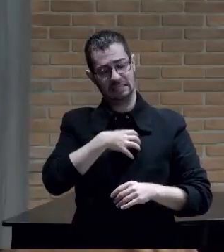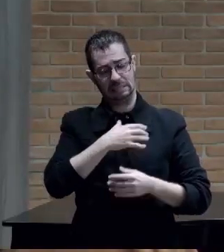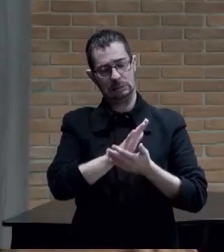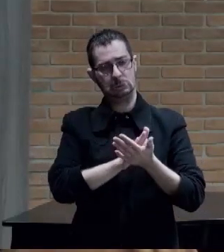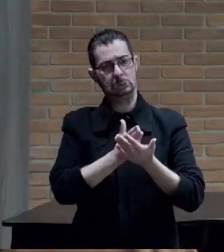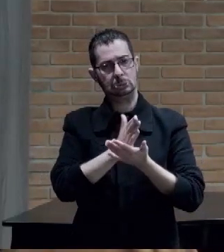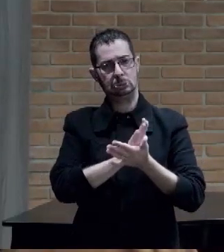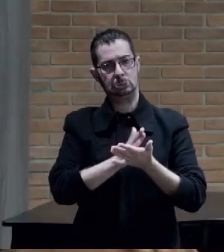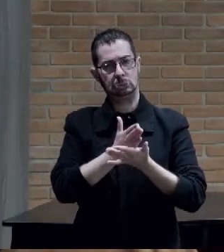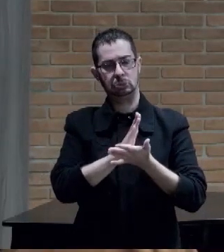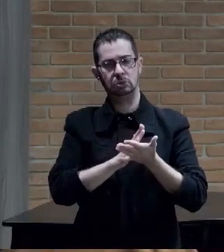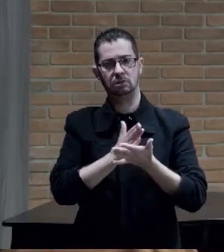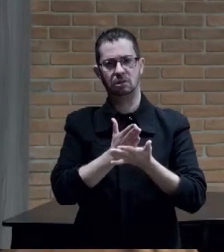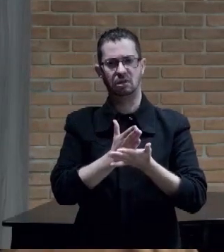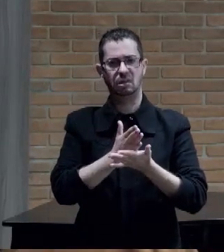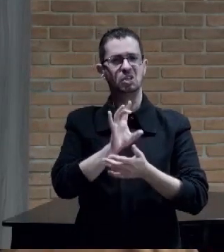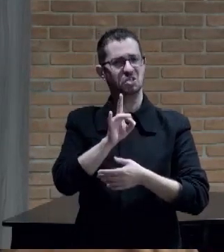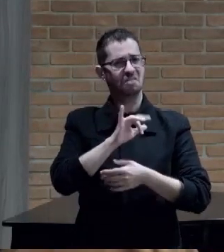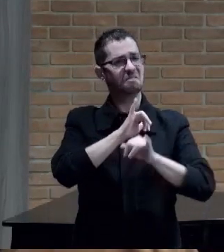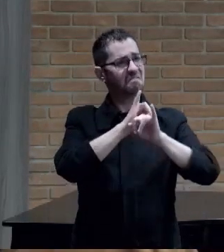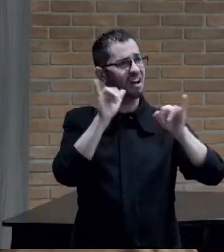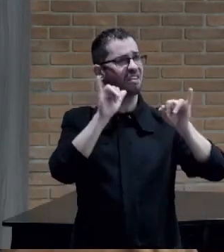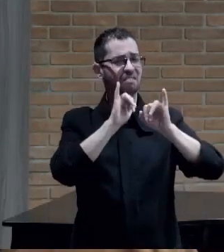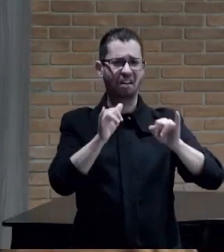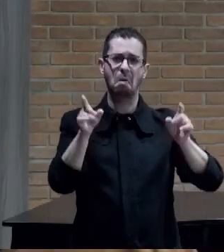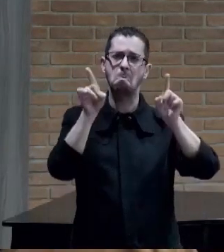isso. Mas só tem essa mensagem?